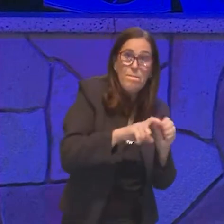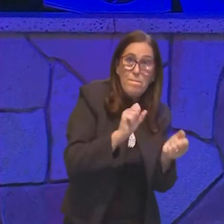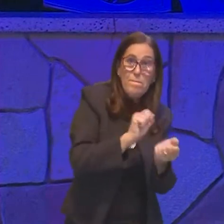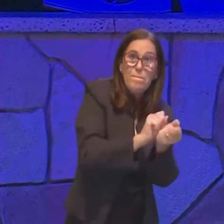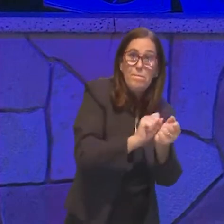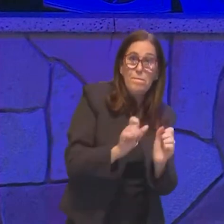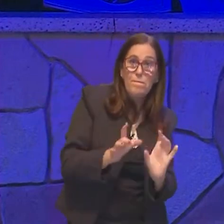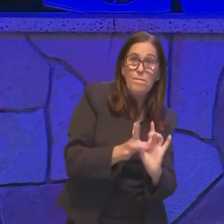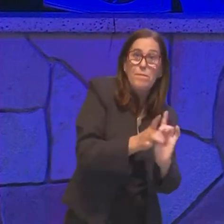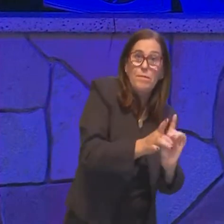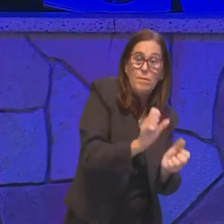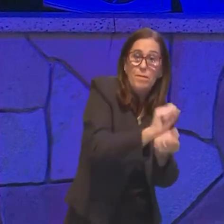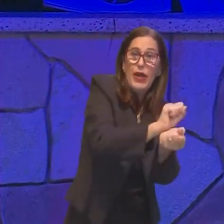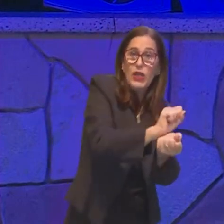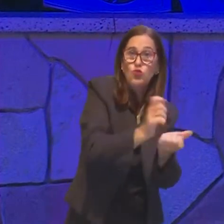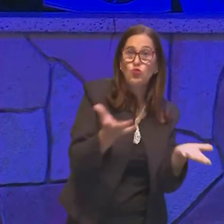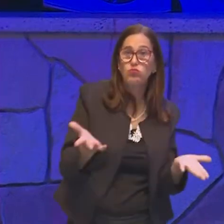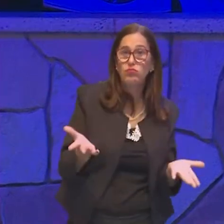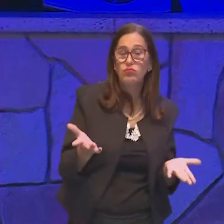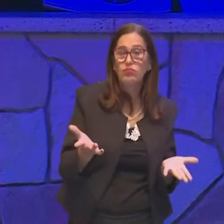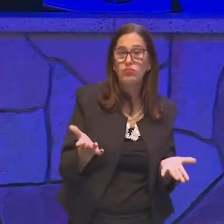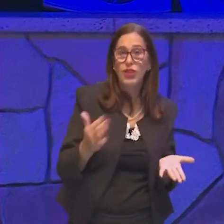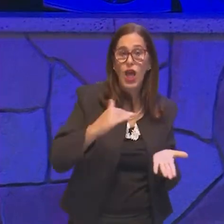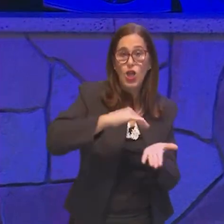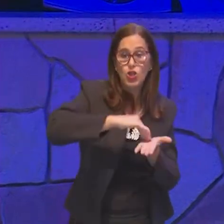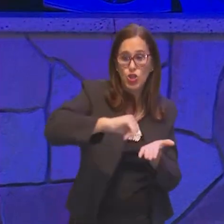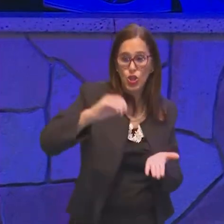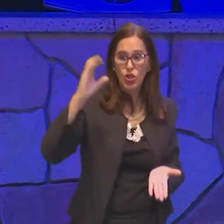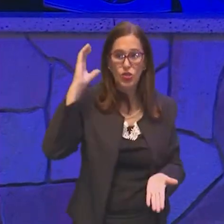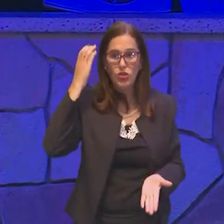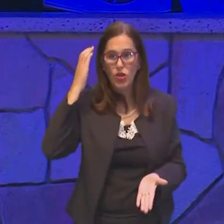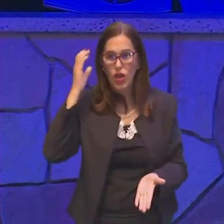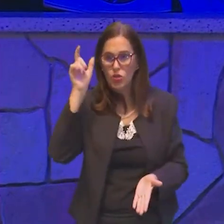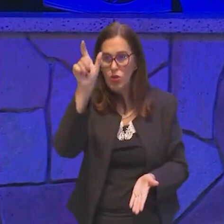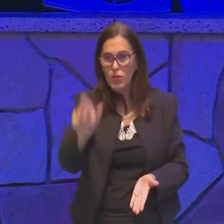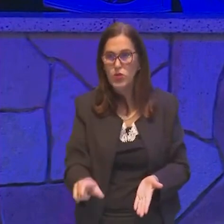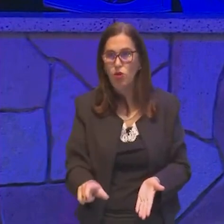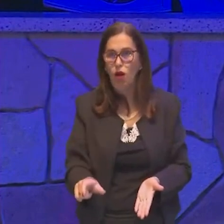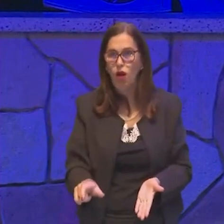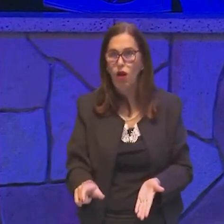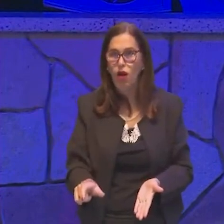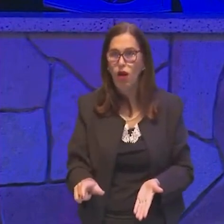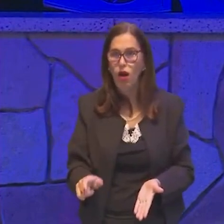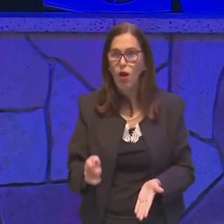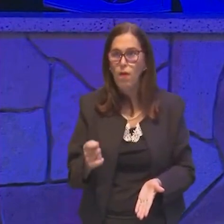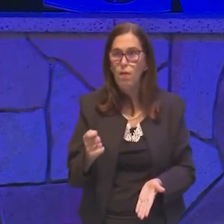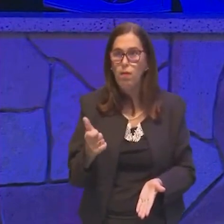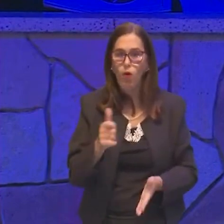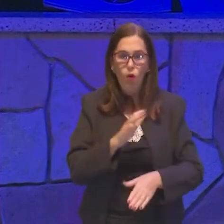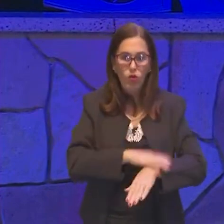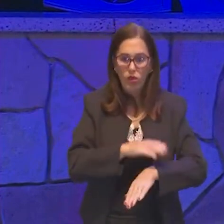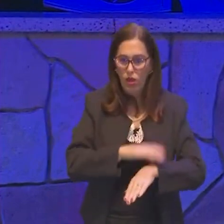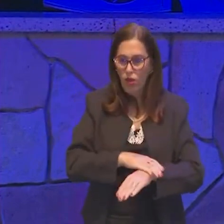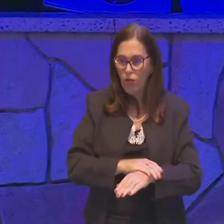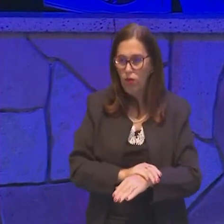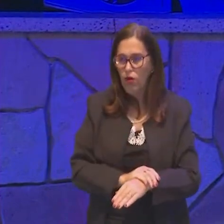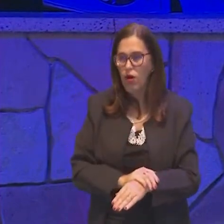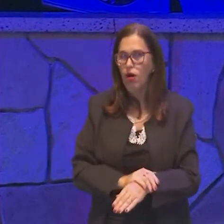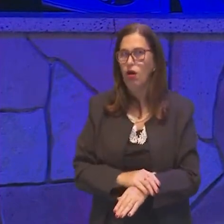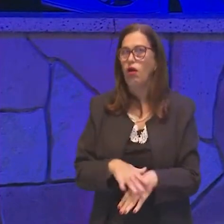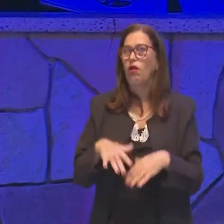dessas coisas. Tira o celular de alguém por um pouco espaço de